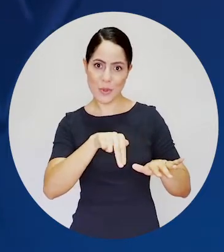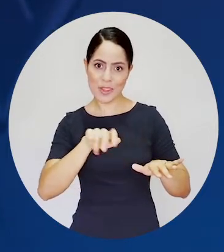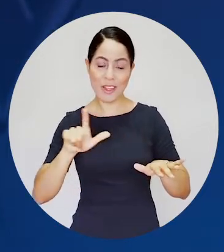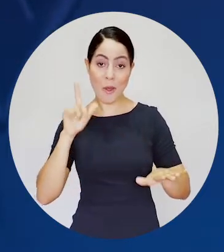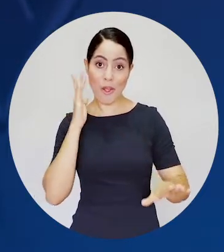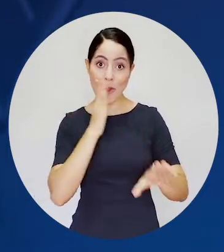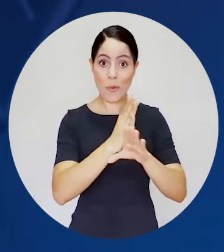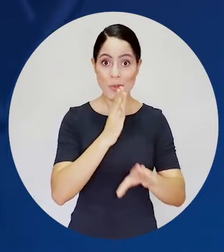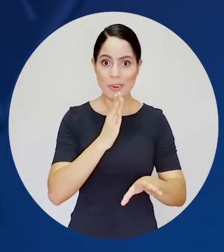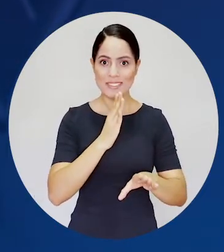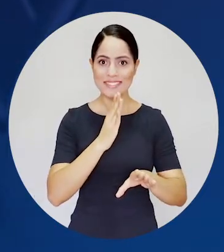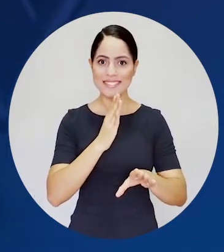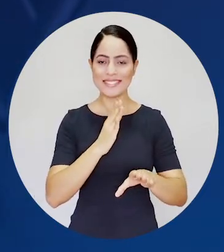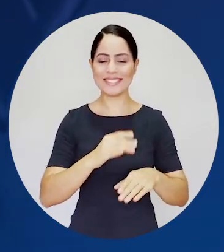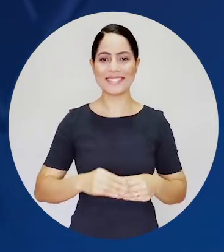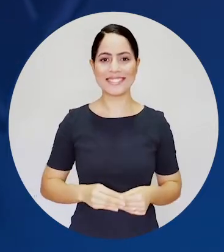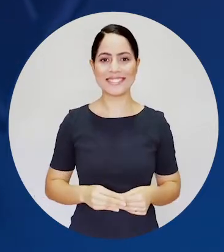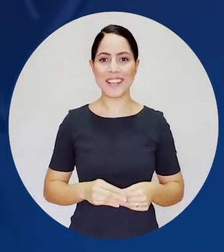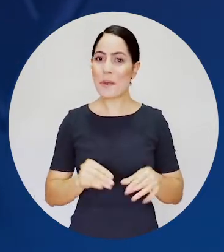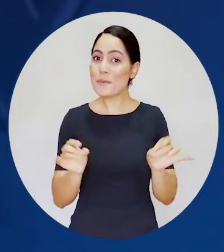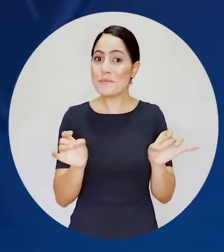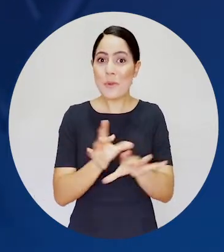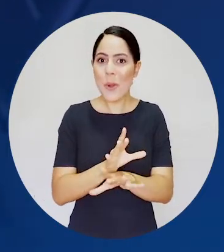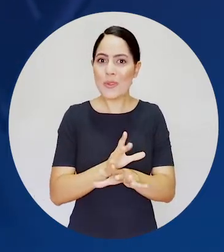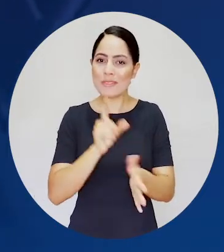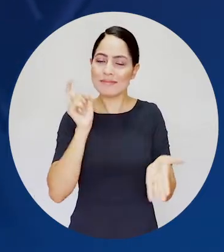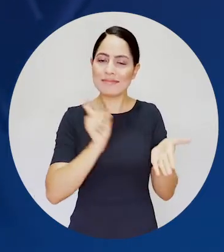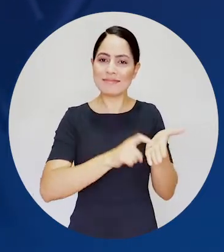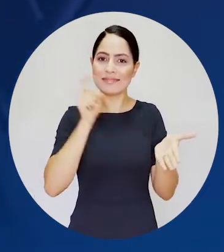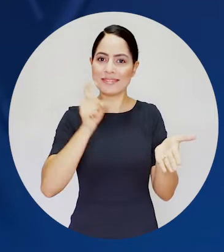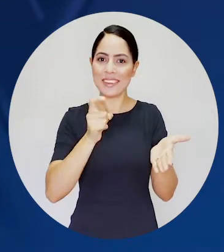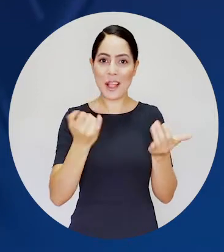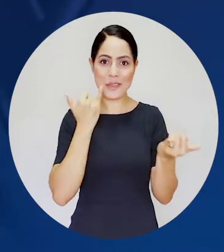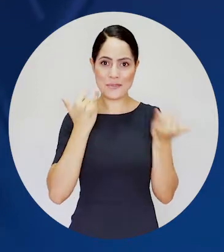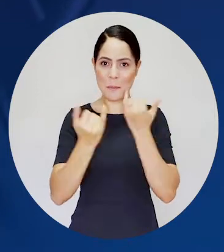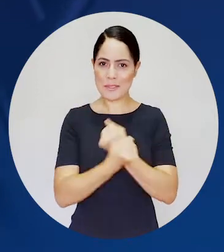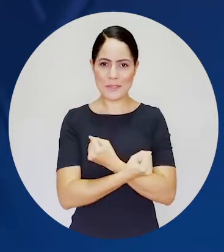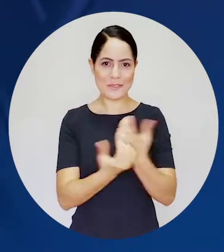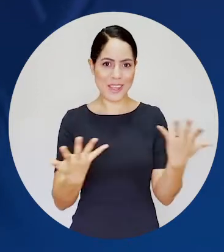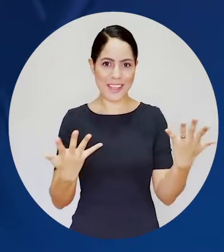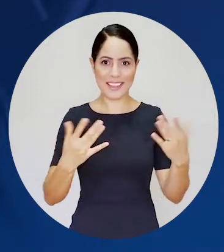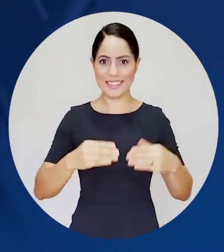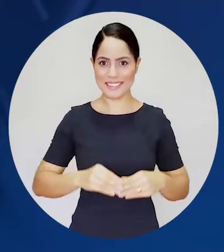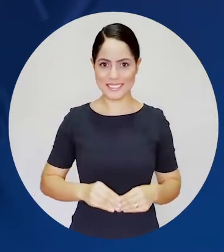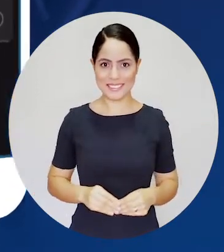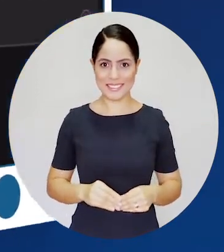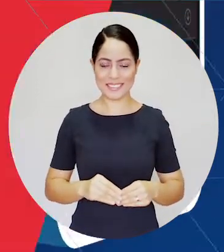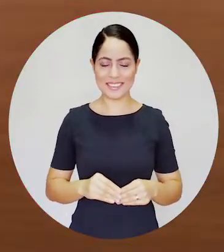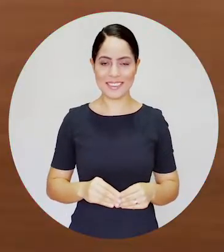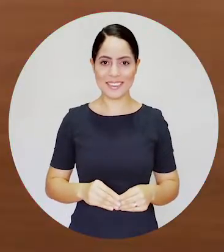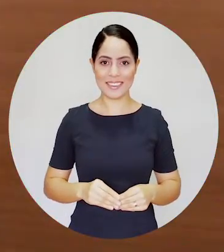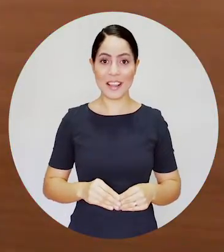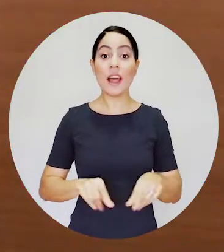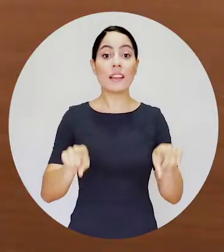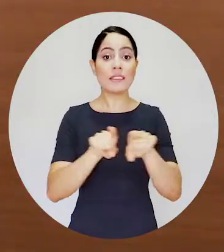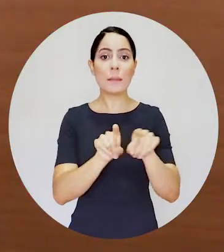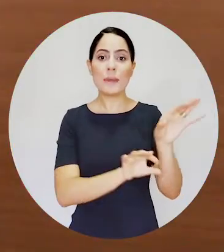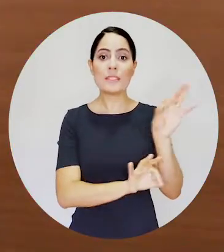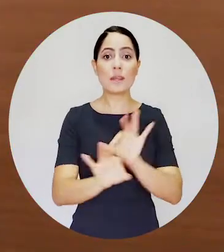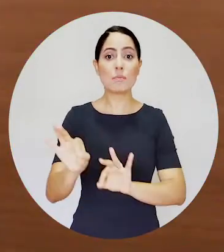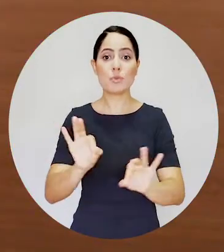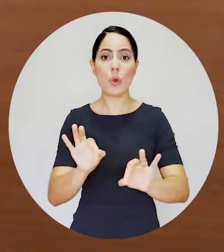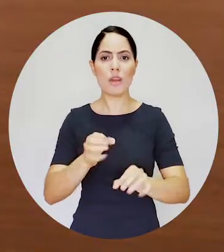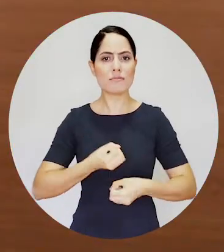e pronto, encontrou a nossa página. Agora é só apertar o play para ficar bem informado. E nós também